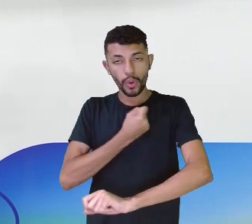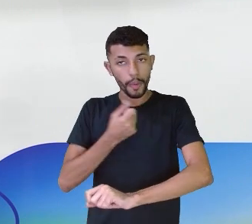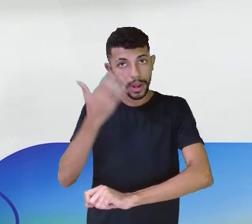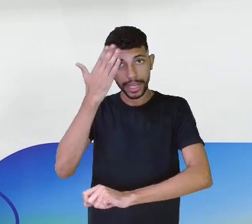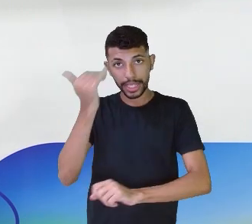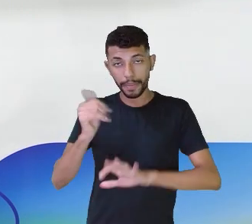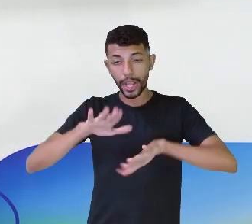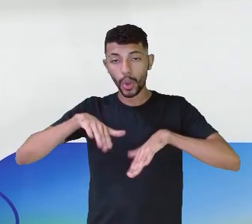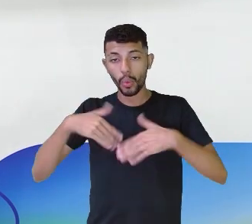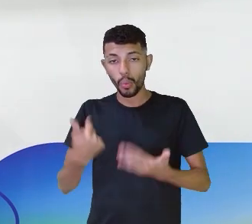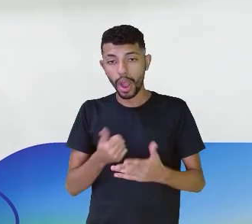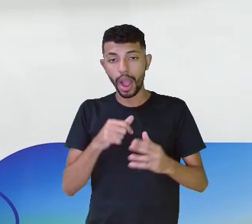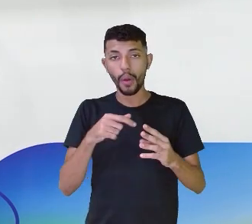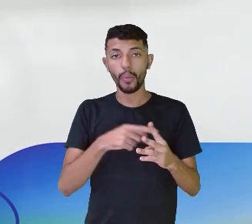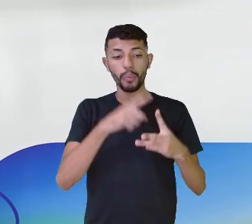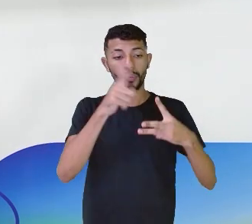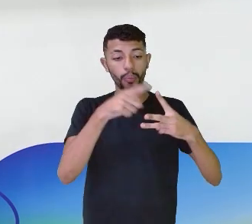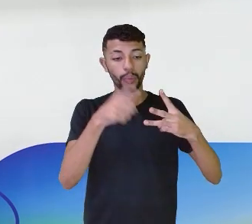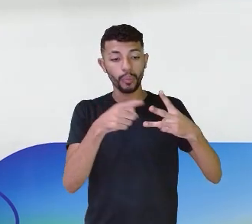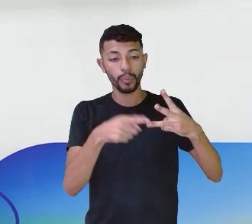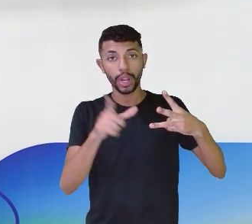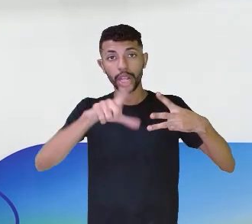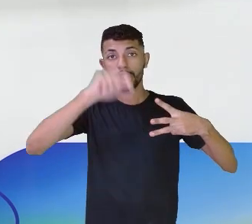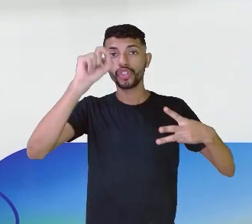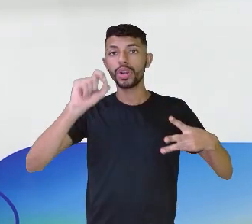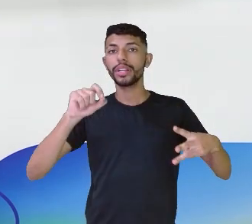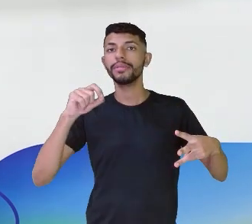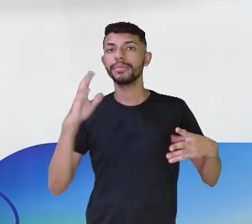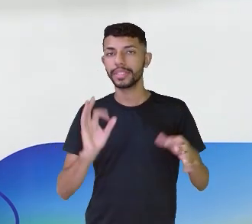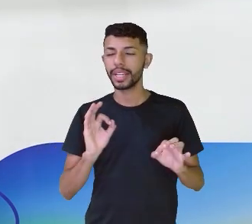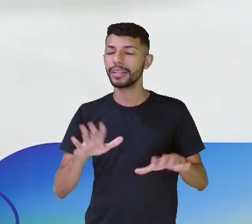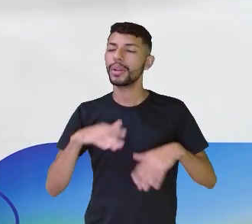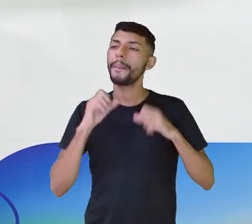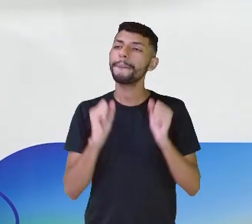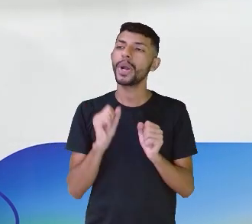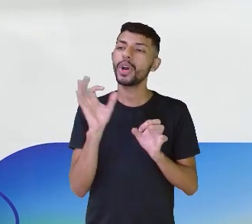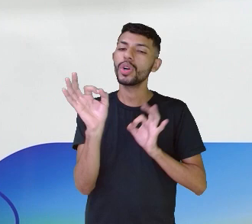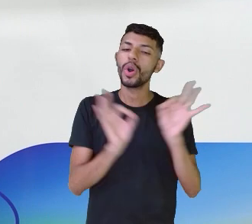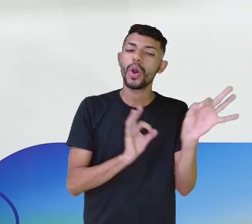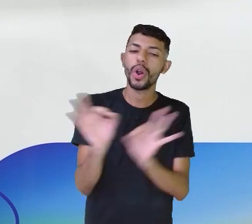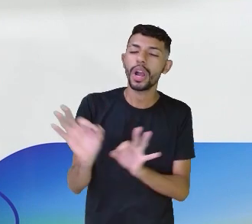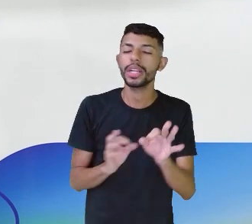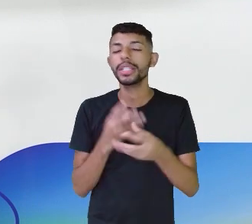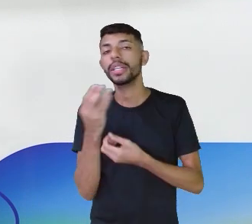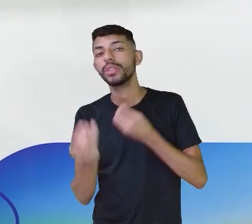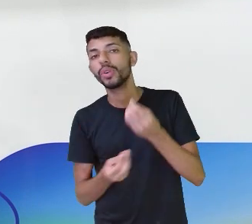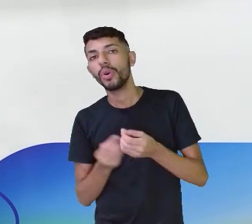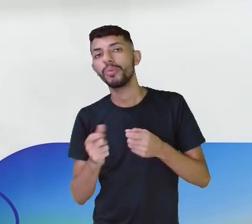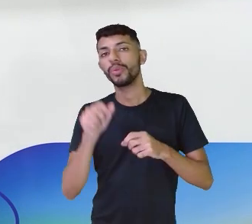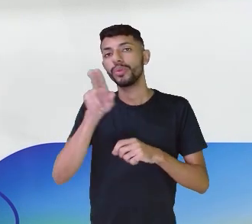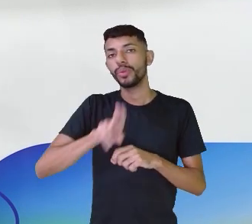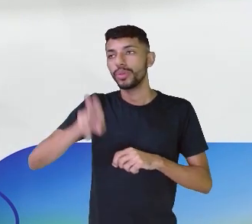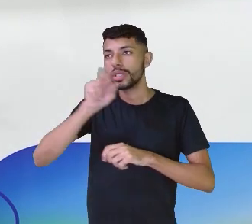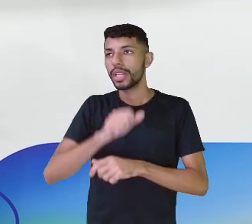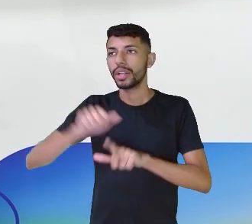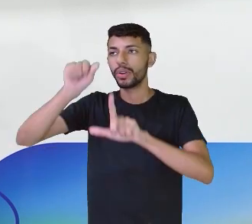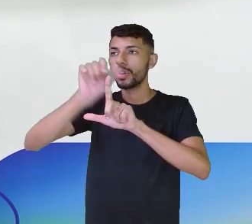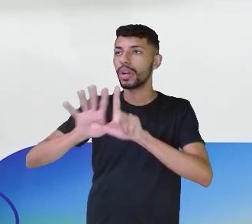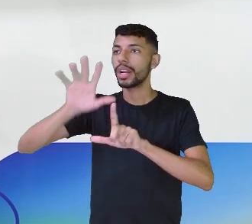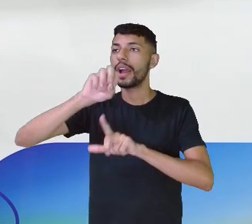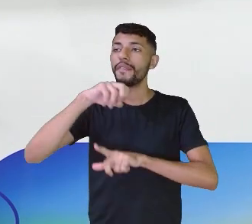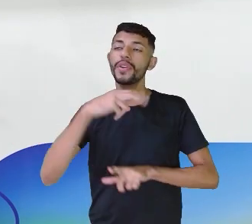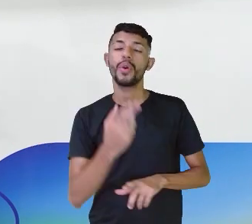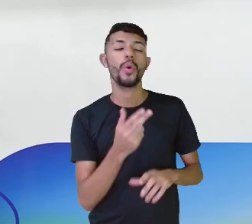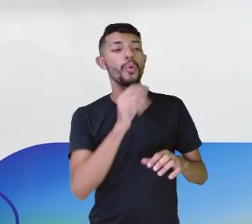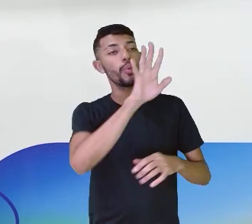merenda escolhida. Eu posso fazer essa organização a partir de um gráfico ou a partir de